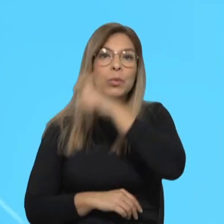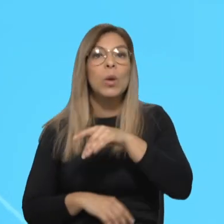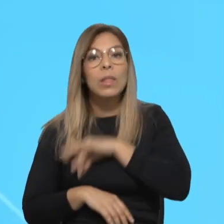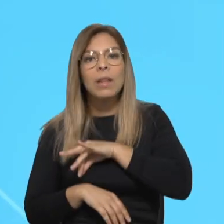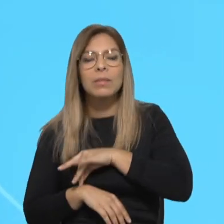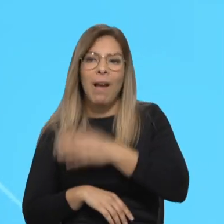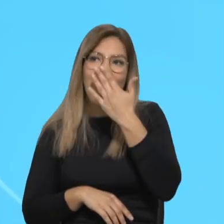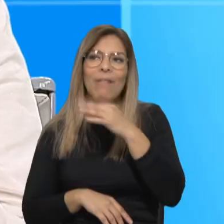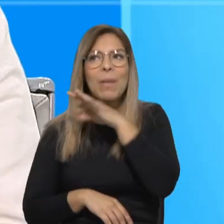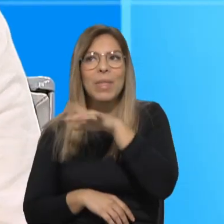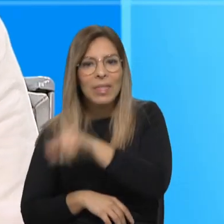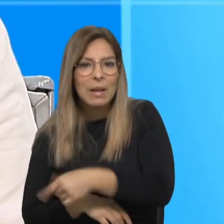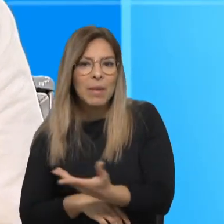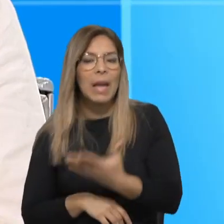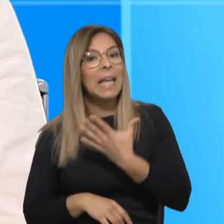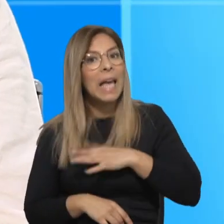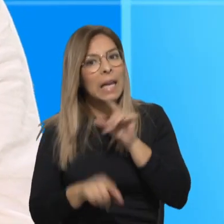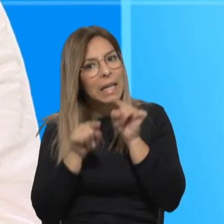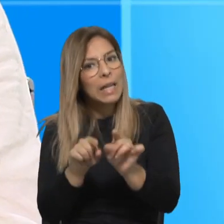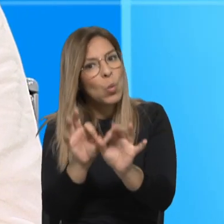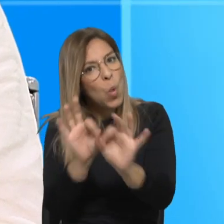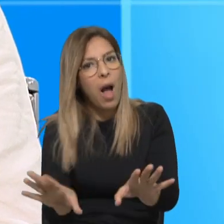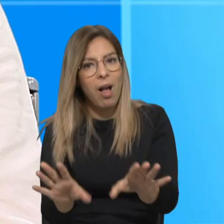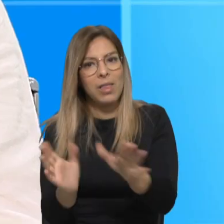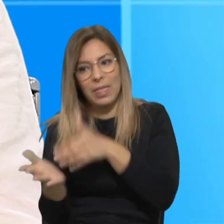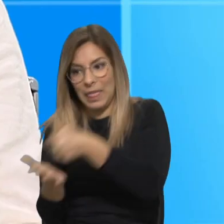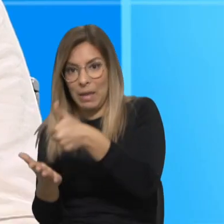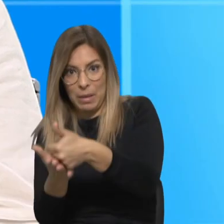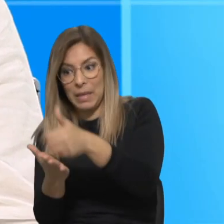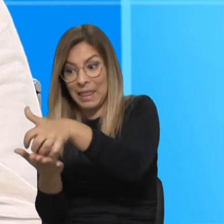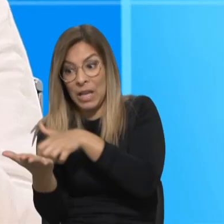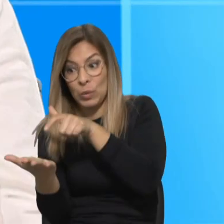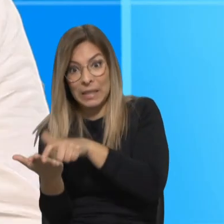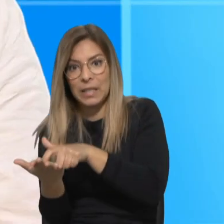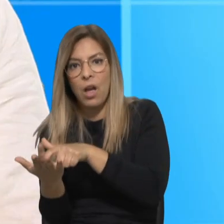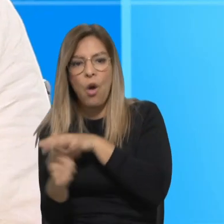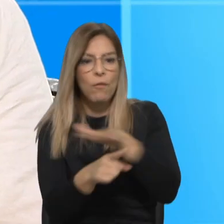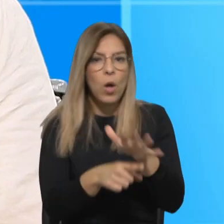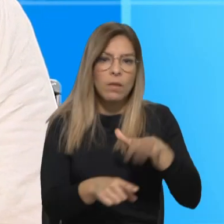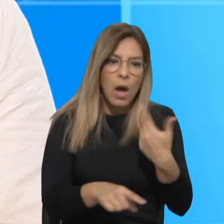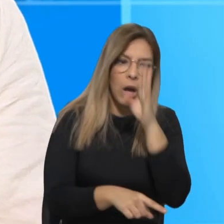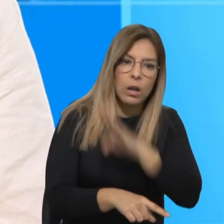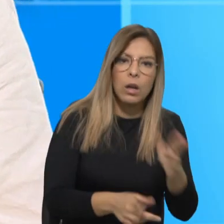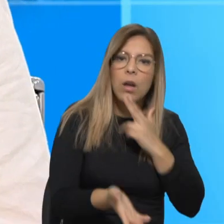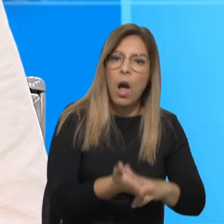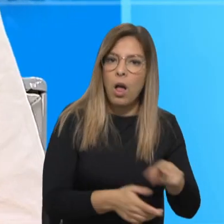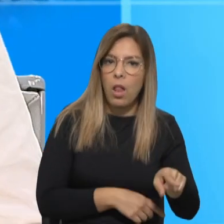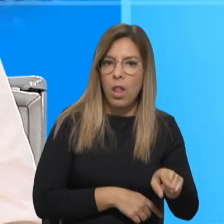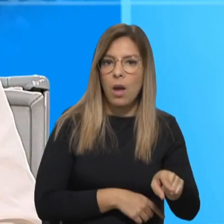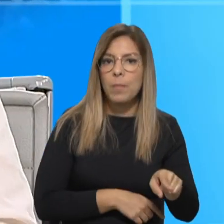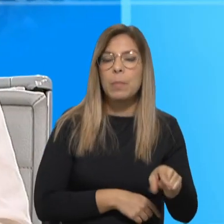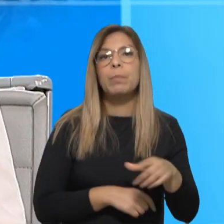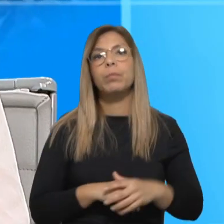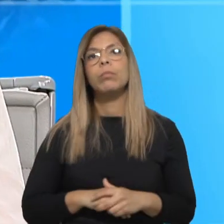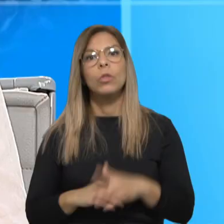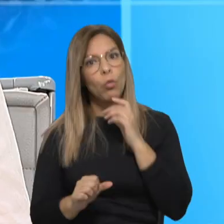famílias, exatamente. E nós queremos trazer este texto para aqui, também para dar uma luz, uma perspectiva diferente. E isto funciona